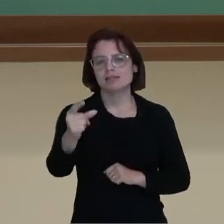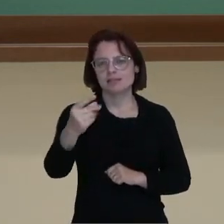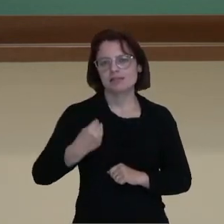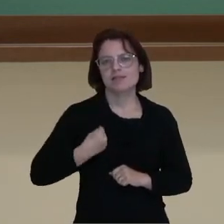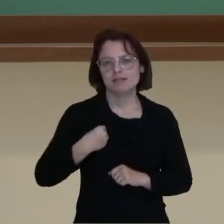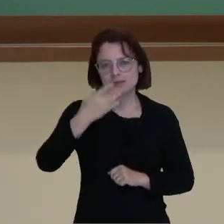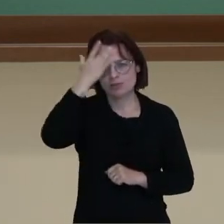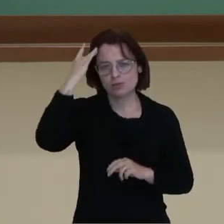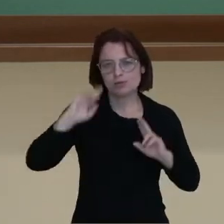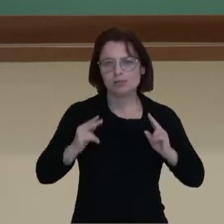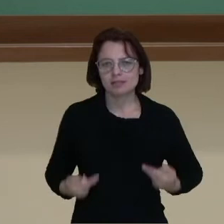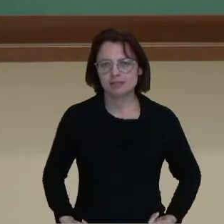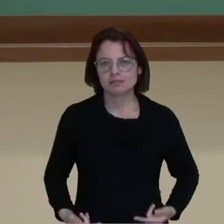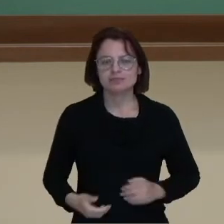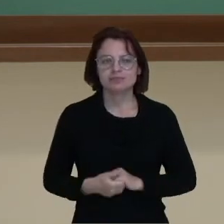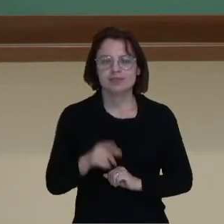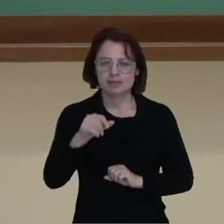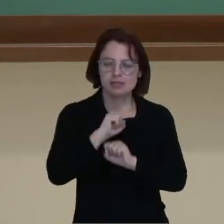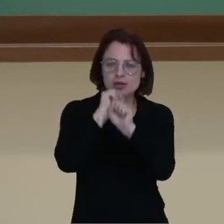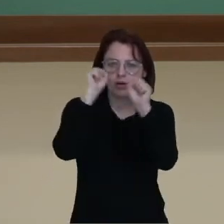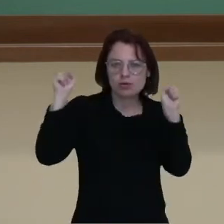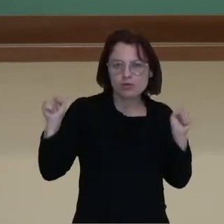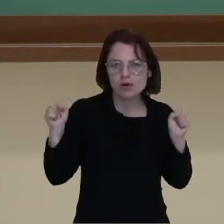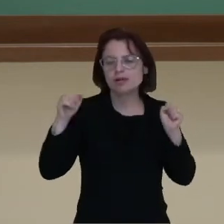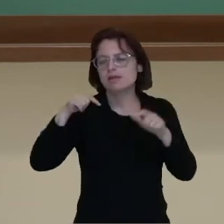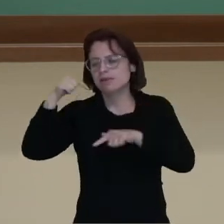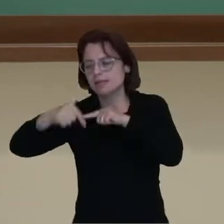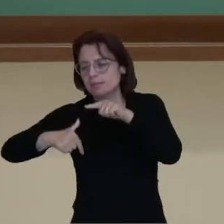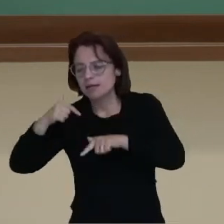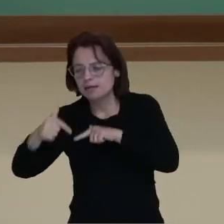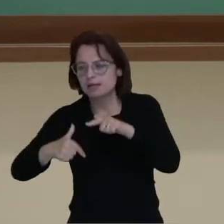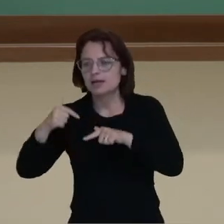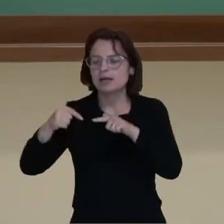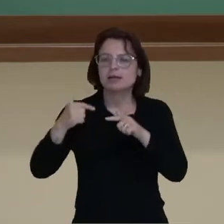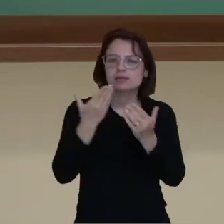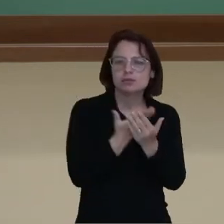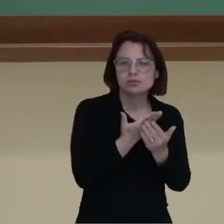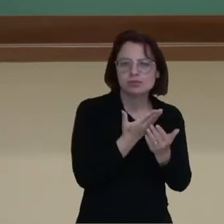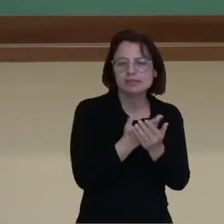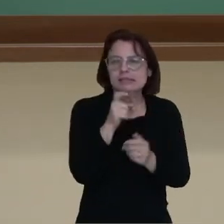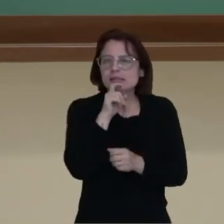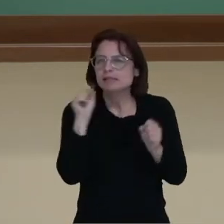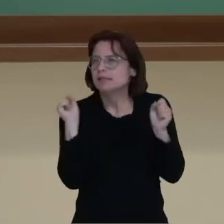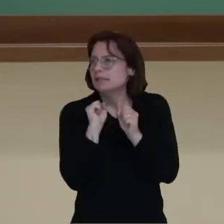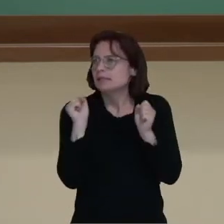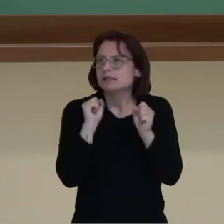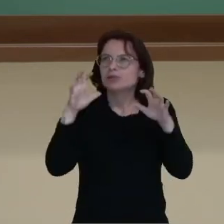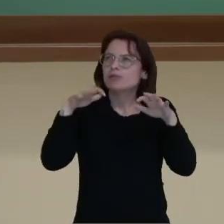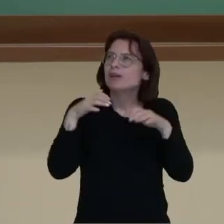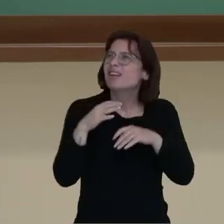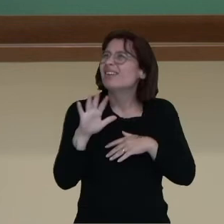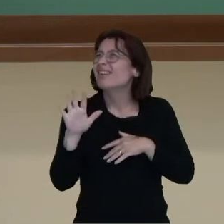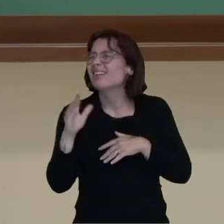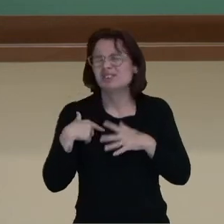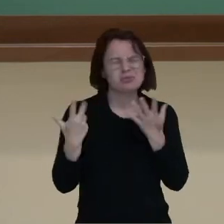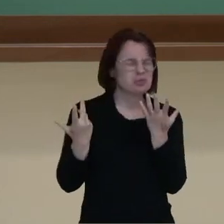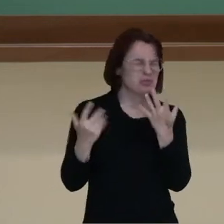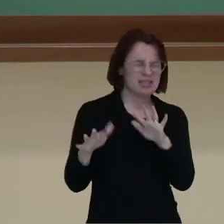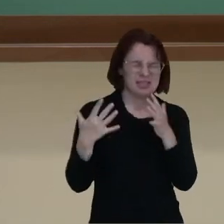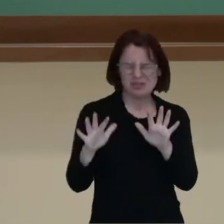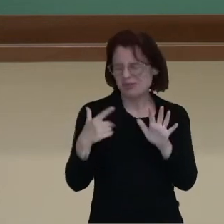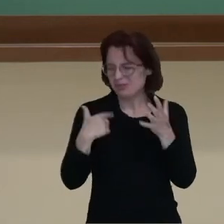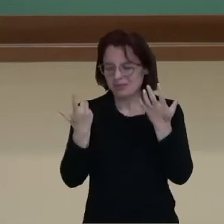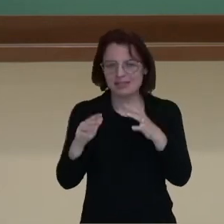vida humana. Às vezes você acorda cedo para ir trabalhar, para ir estudar, tá aquele frio, aquela chuva, você fala assim, eu não vou, eu não